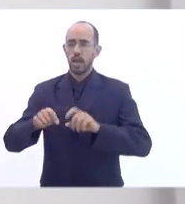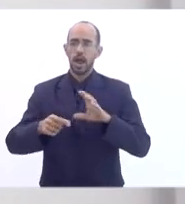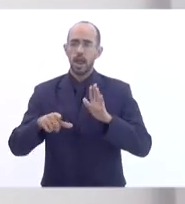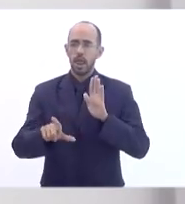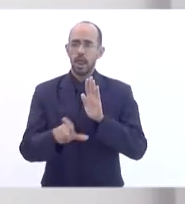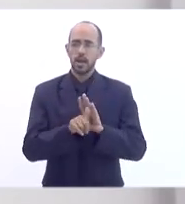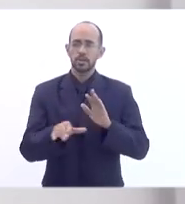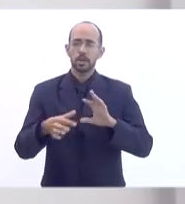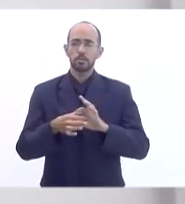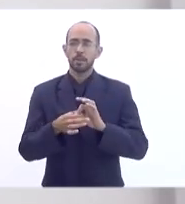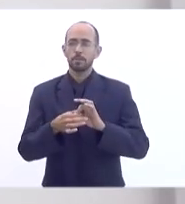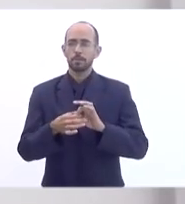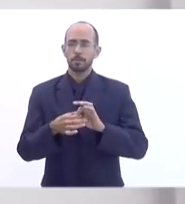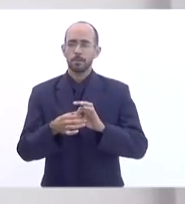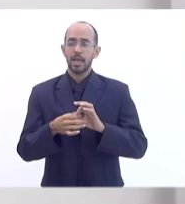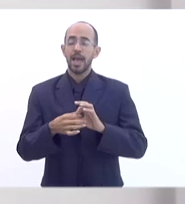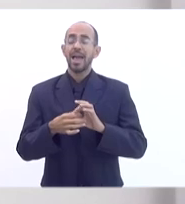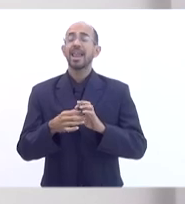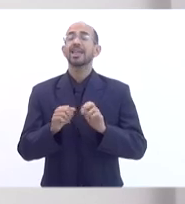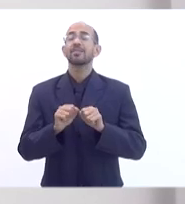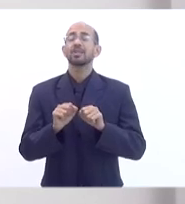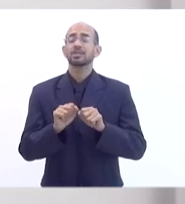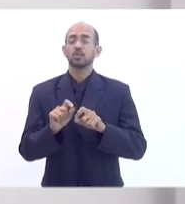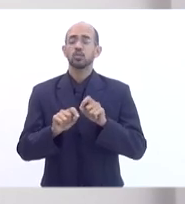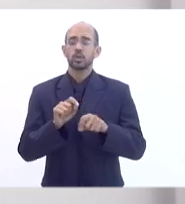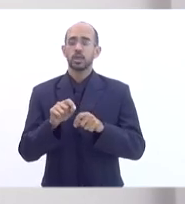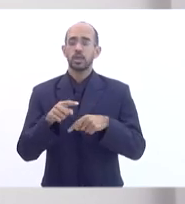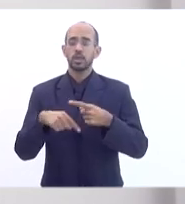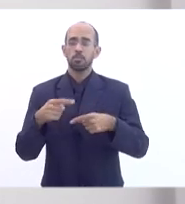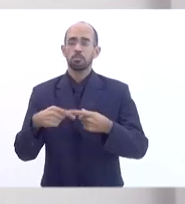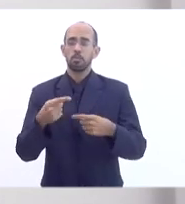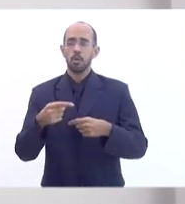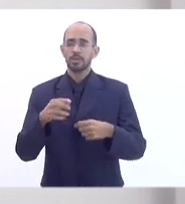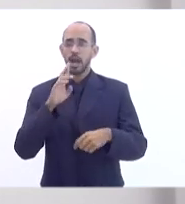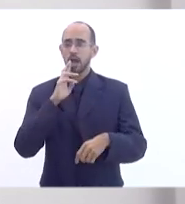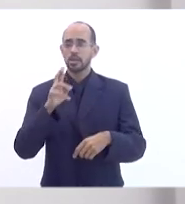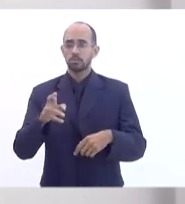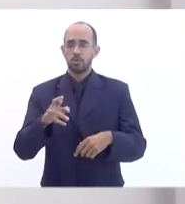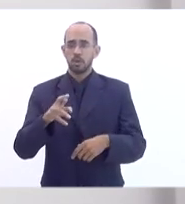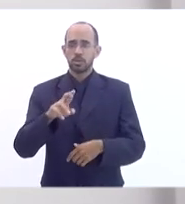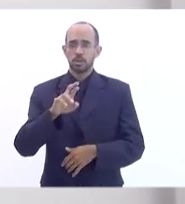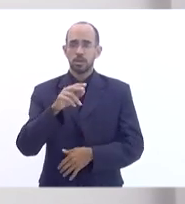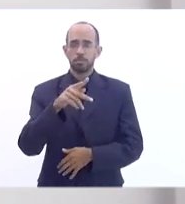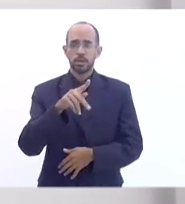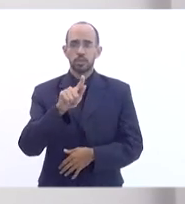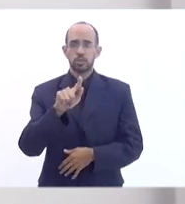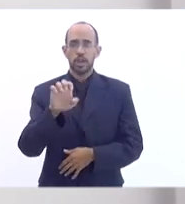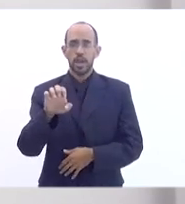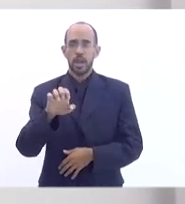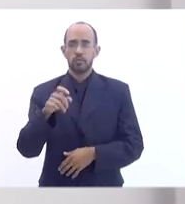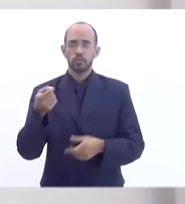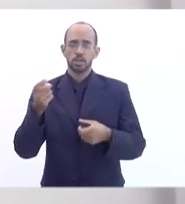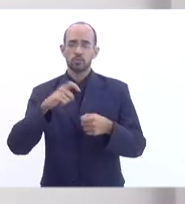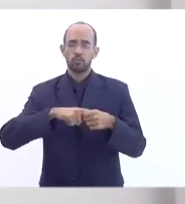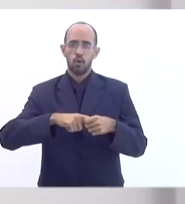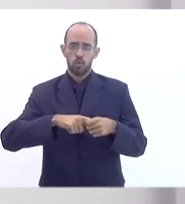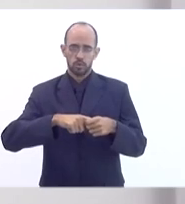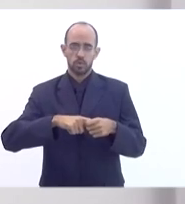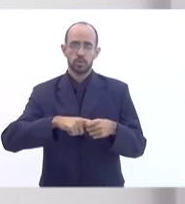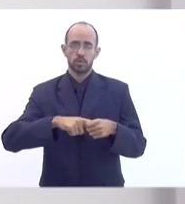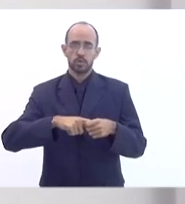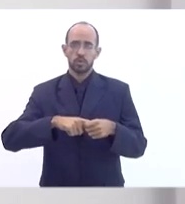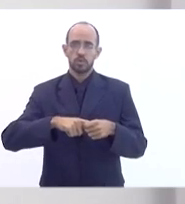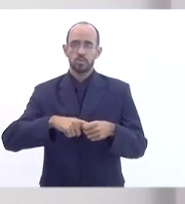permitindo que após a manifestação da atj vocês voltem por ser time Porque no momento